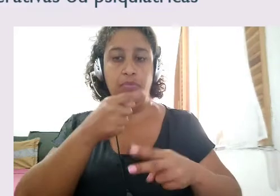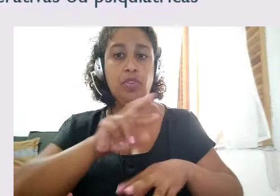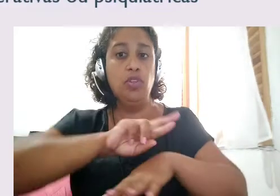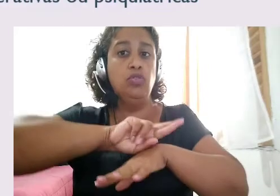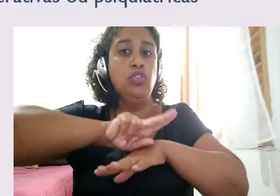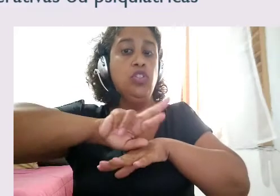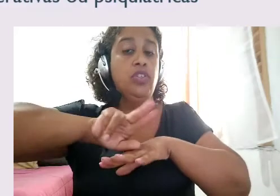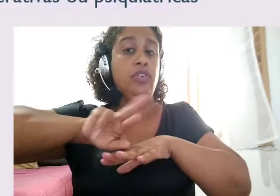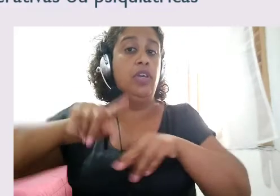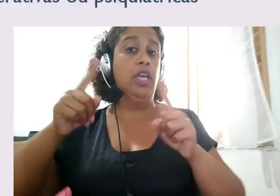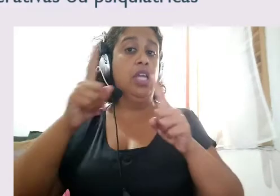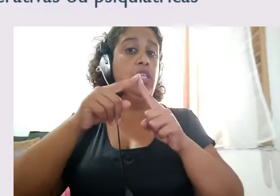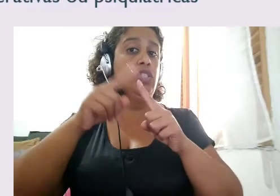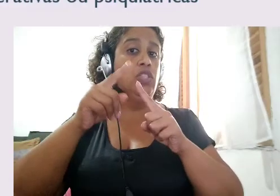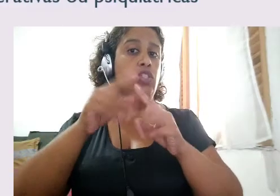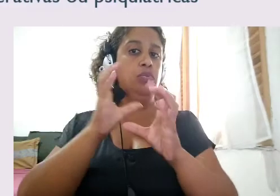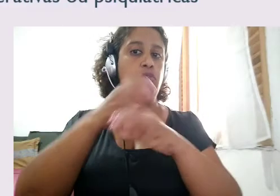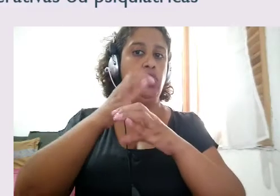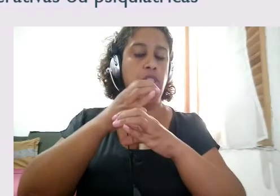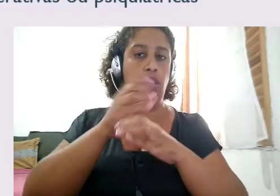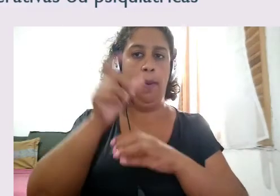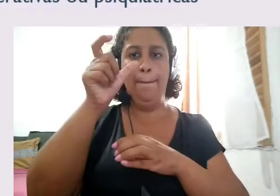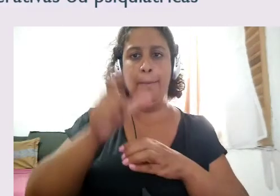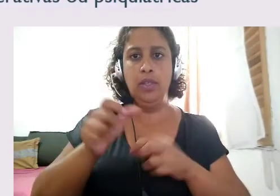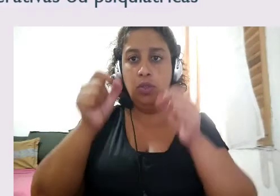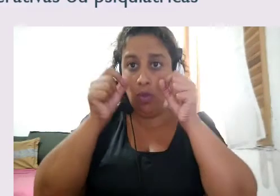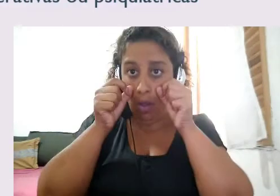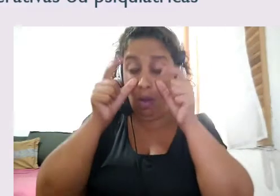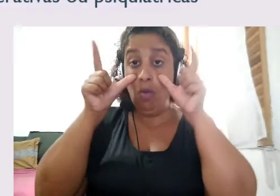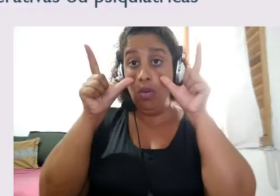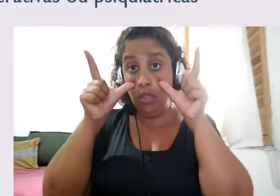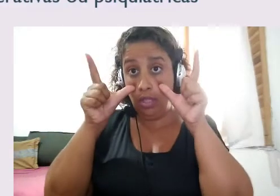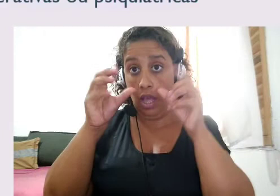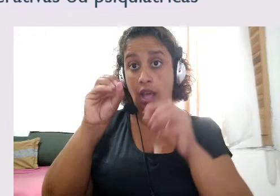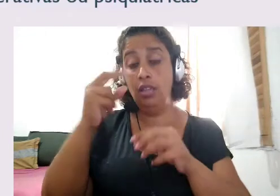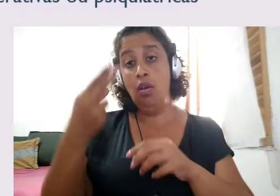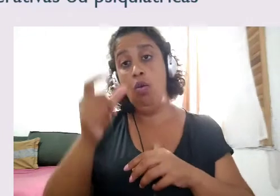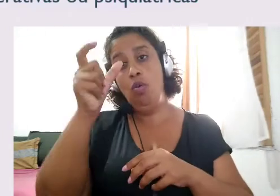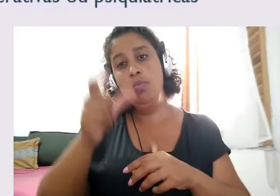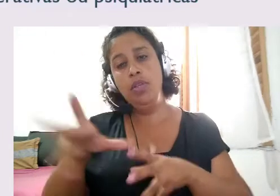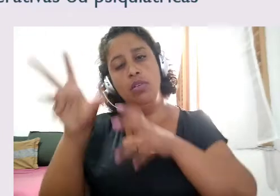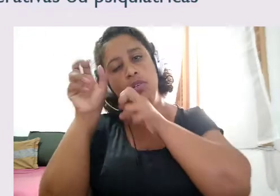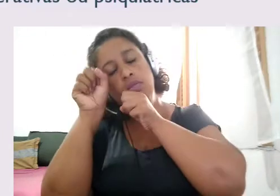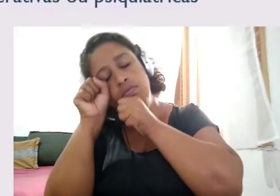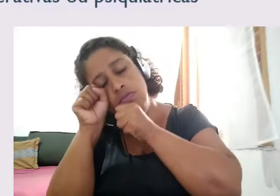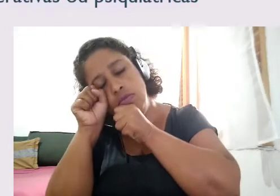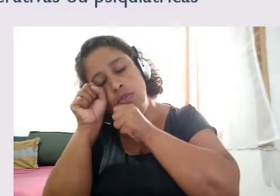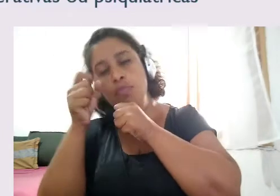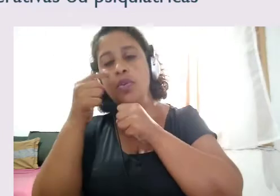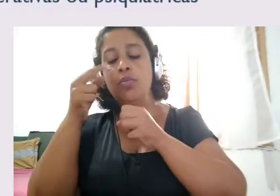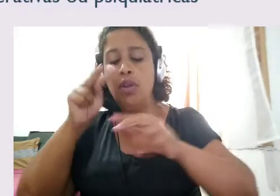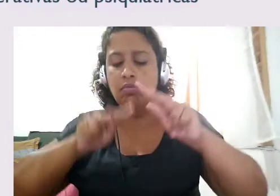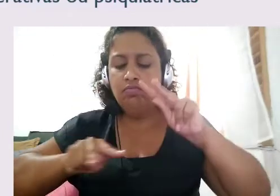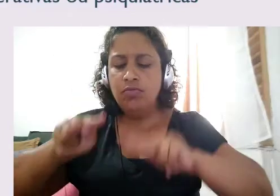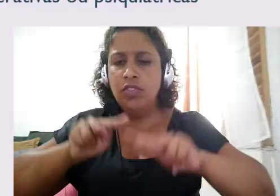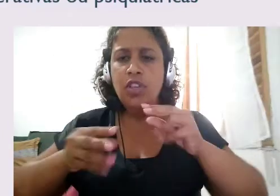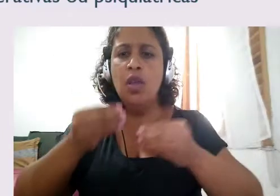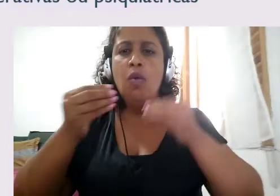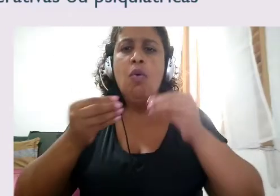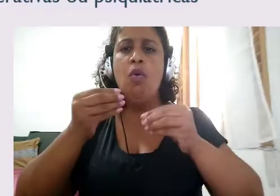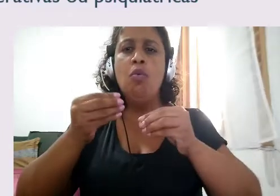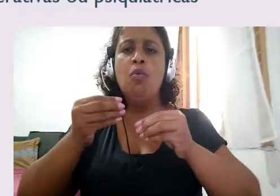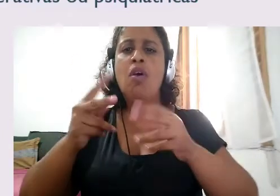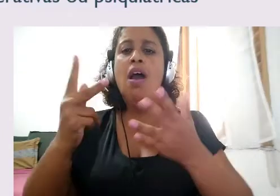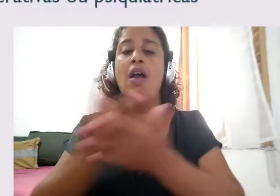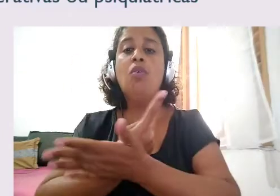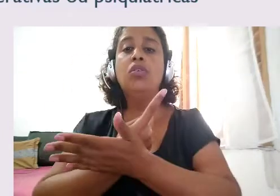Uma hiperpneia, que é respiração muito rápida, ou mesmo uma estimulação intermitente. Vai ser indicado para suspeita de